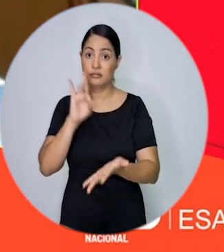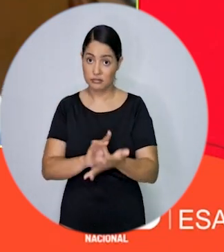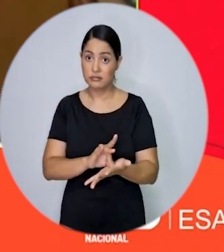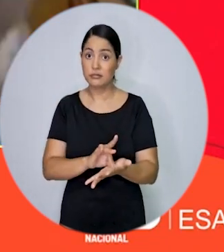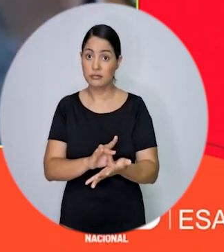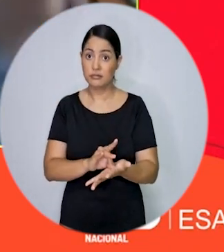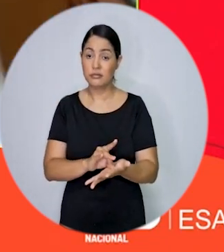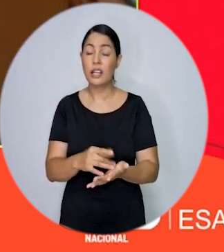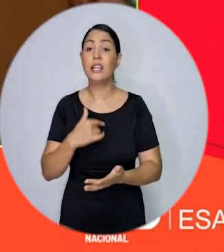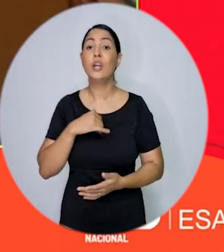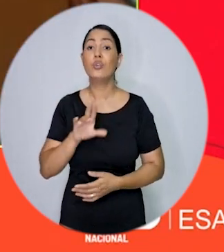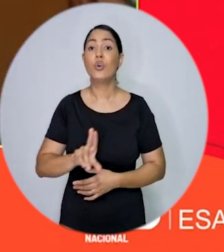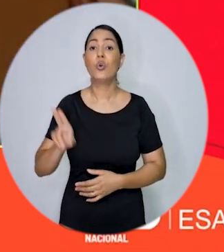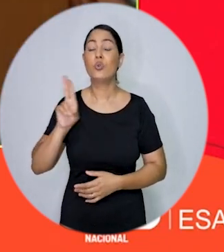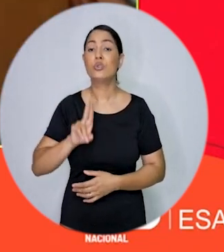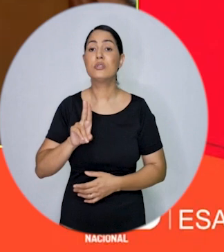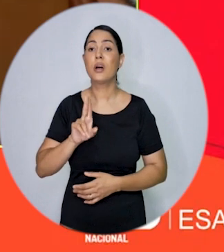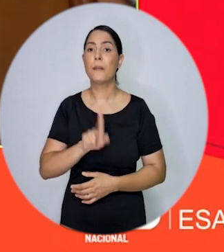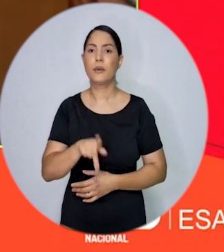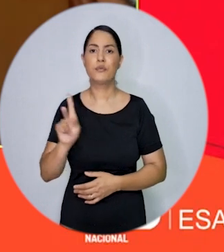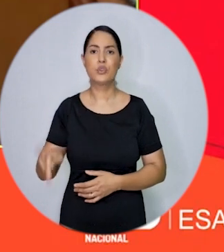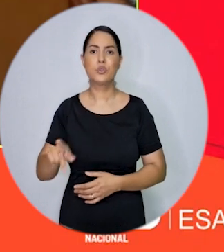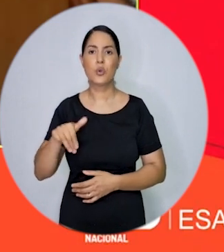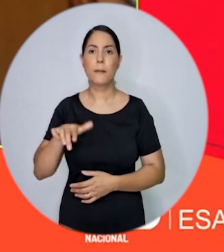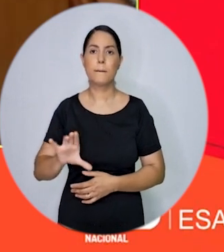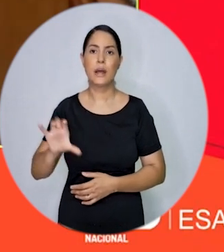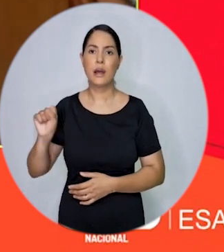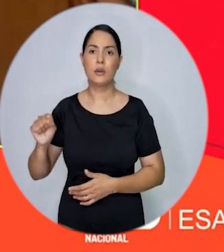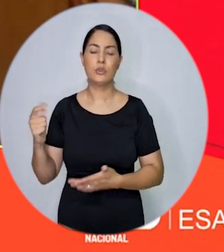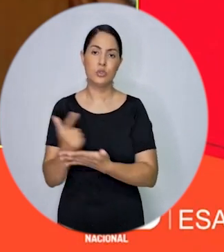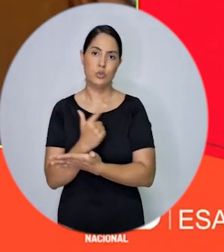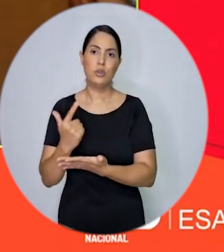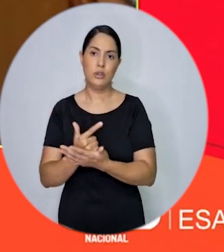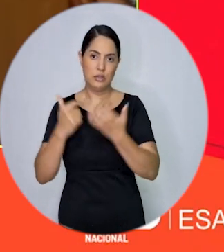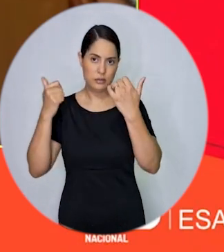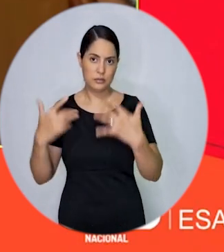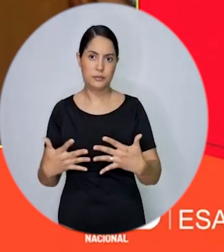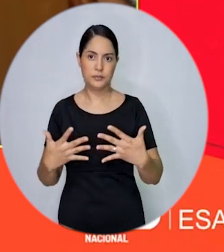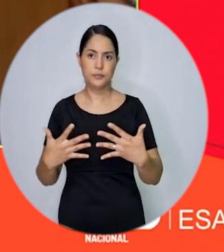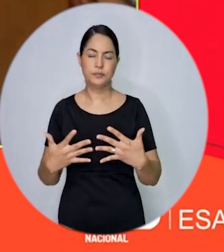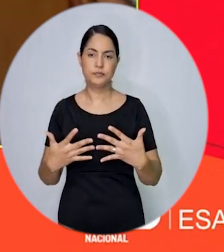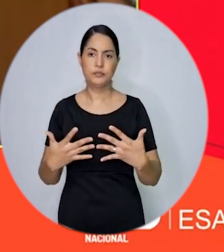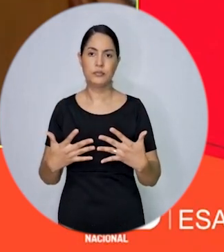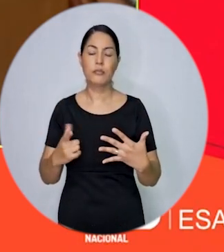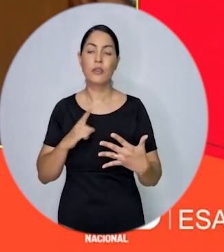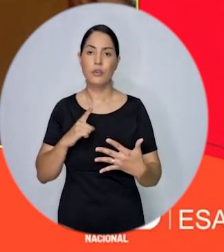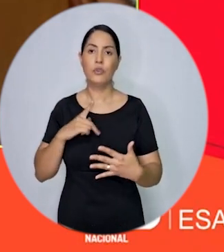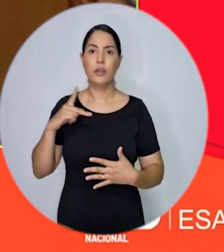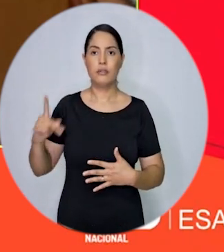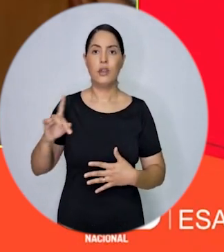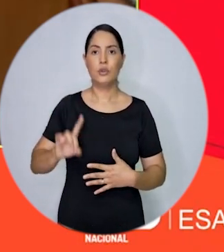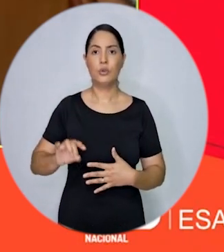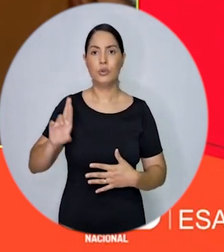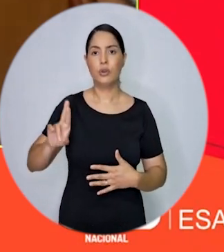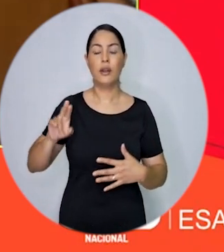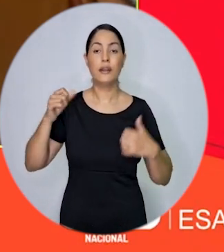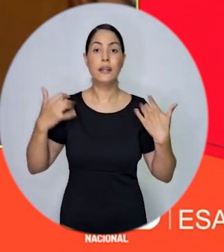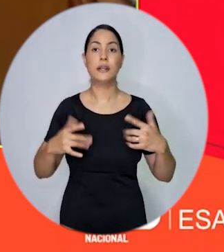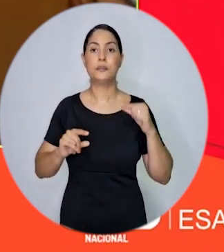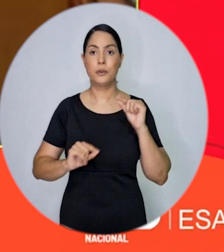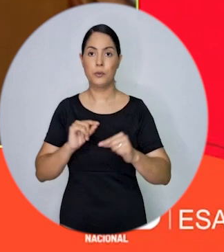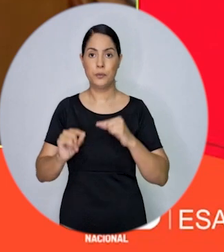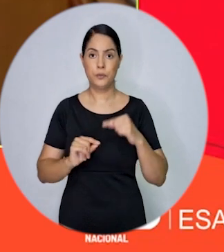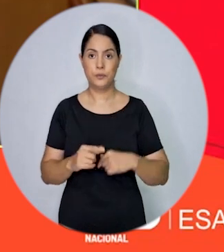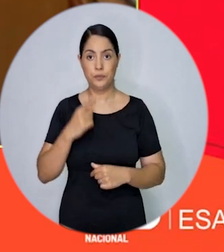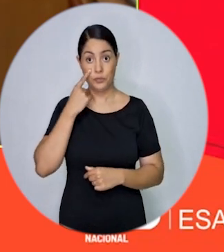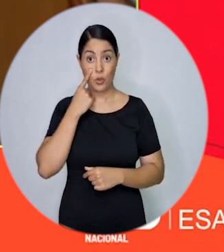que aí eu vou usar o que o professor Marcos Vinícius Borges usou no livro dele. Foi a tese de doutorado dele.